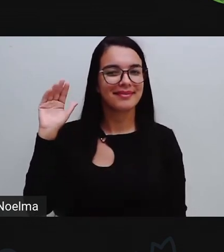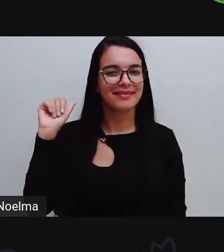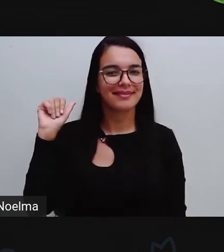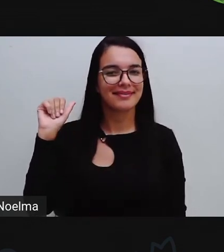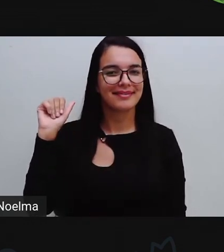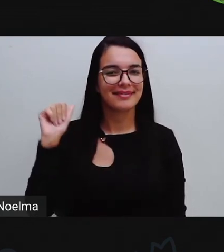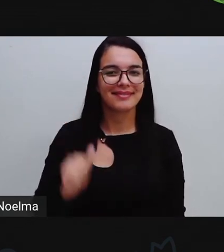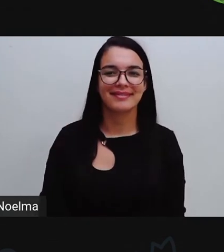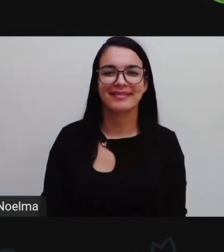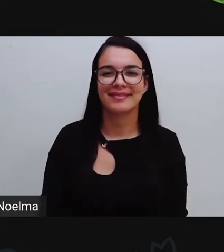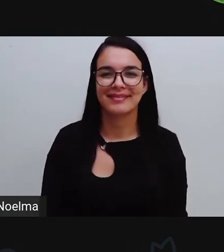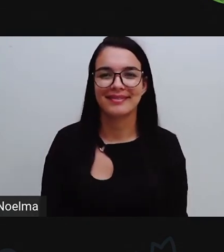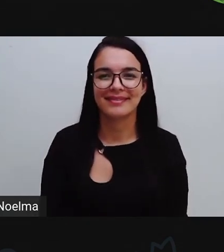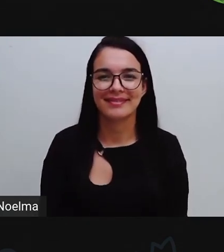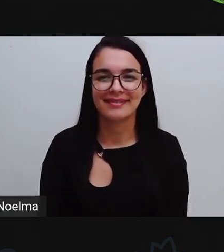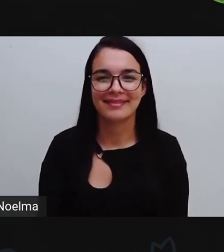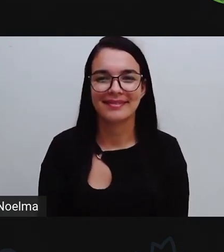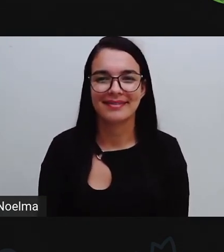Tchau, tchau.